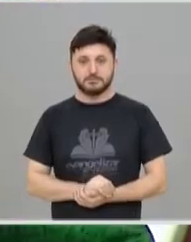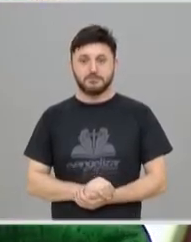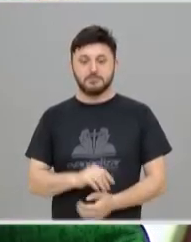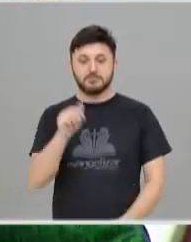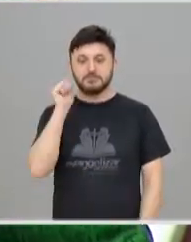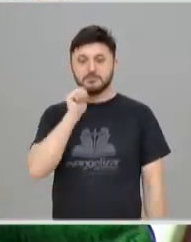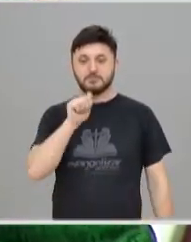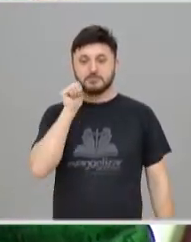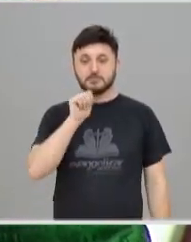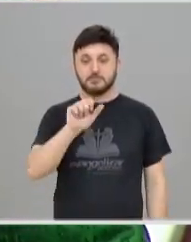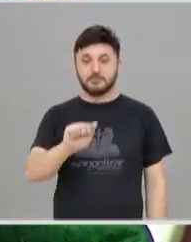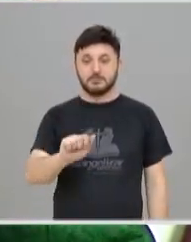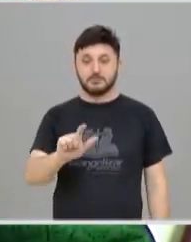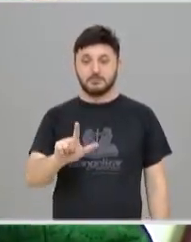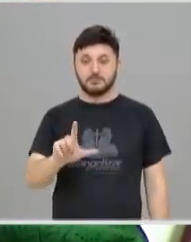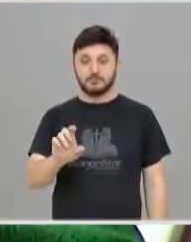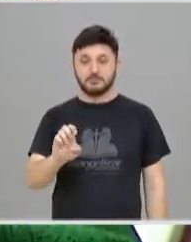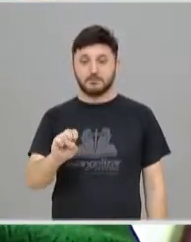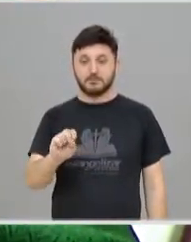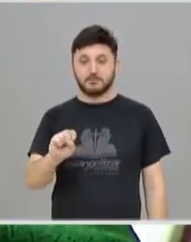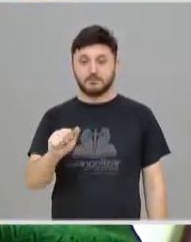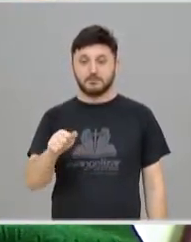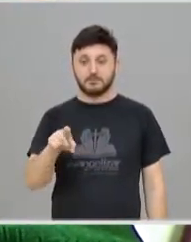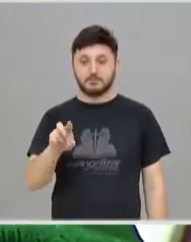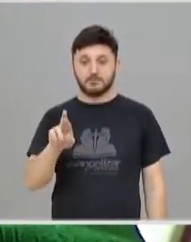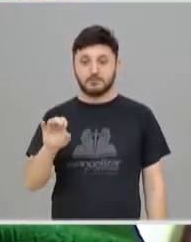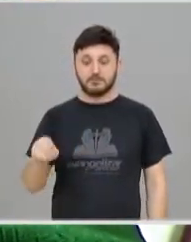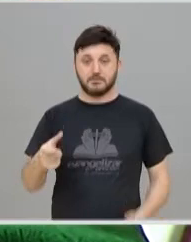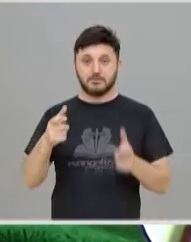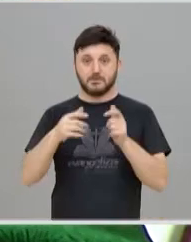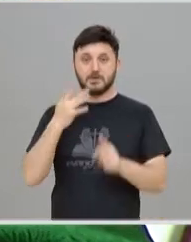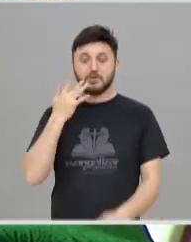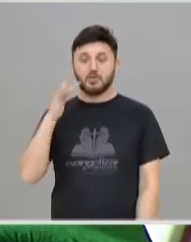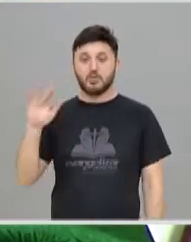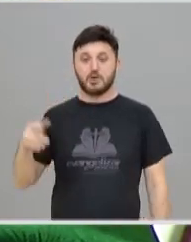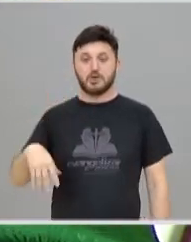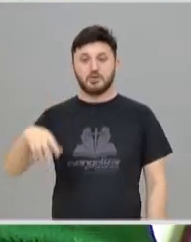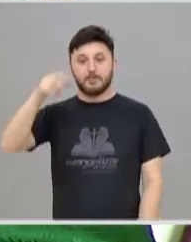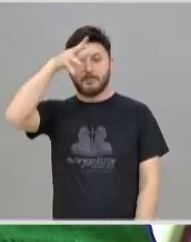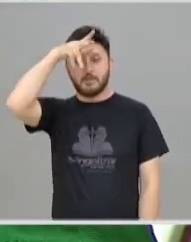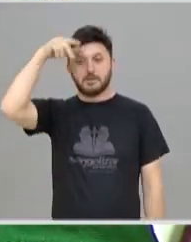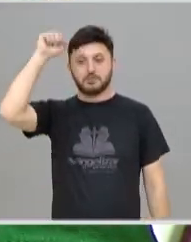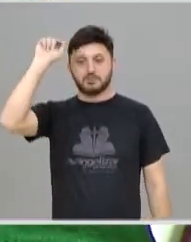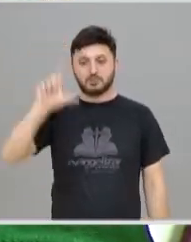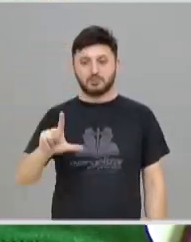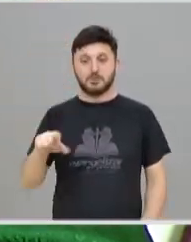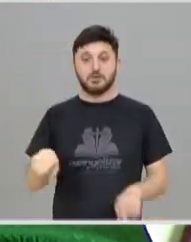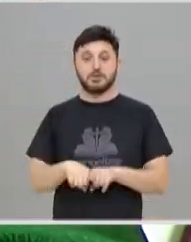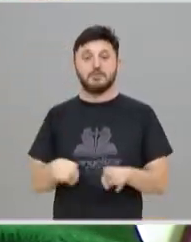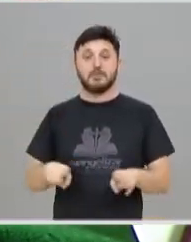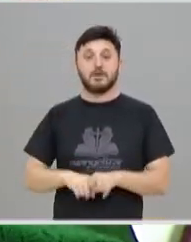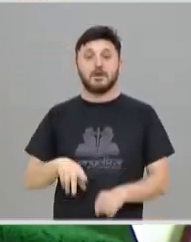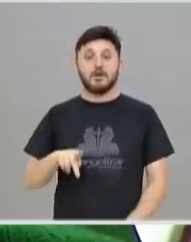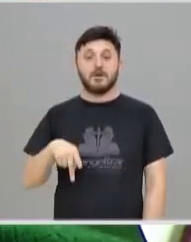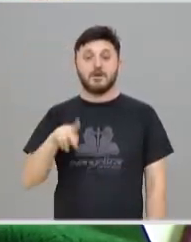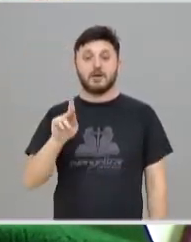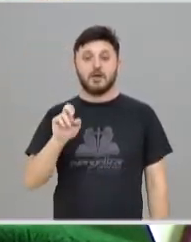Alessandra Silva Alves, de Dourados, Mato Grosso do Sul. Kelly Cristiane Lorente, de